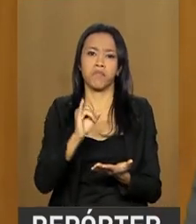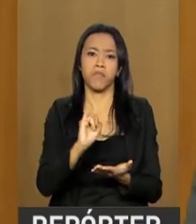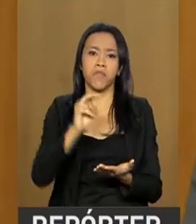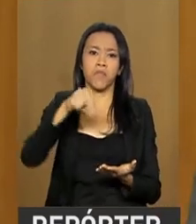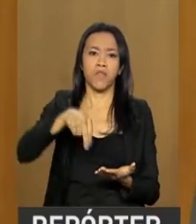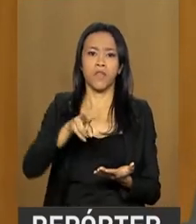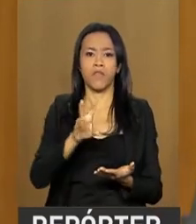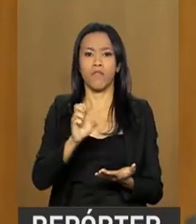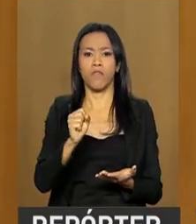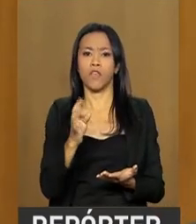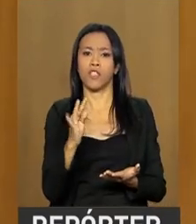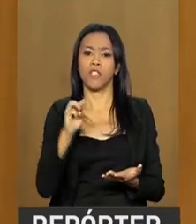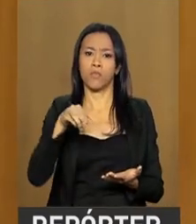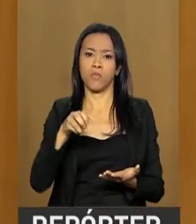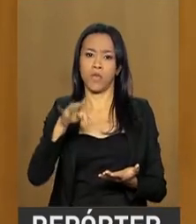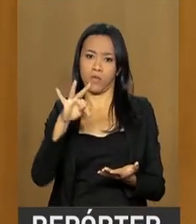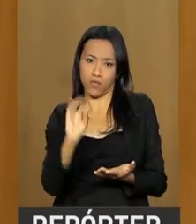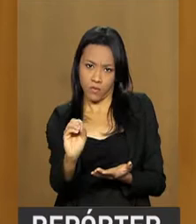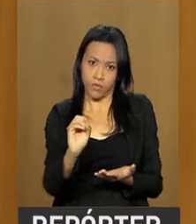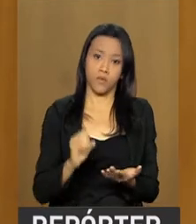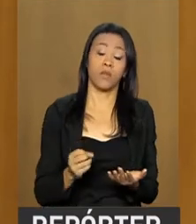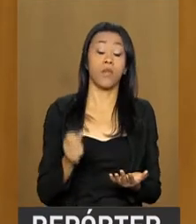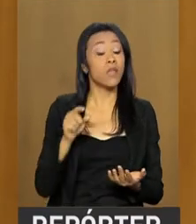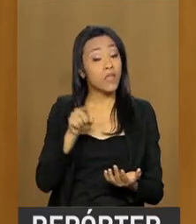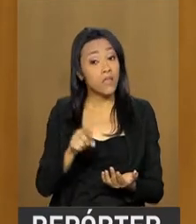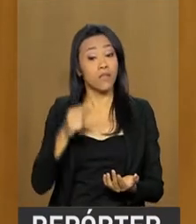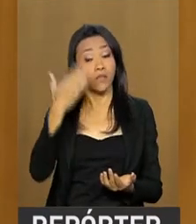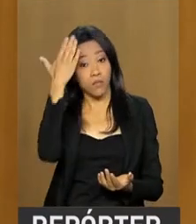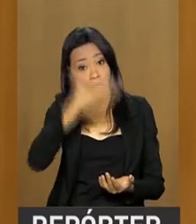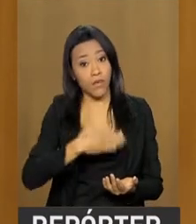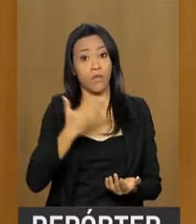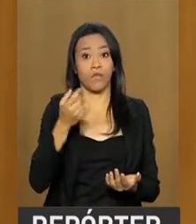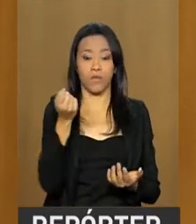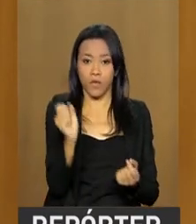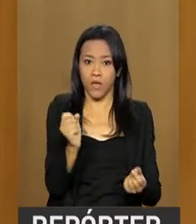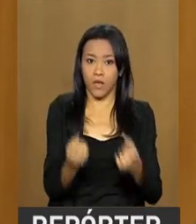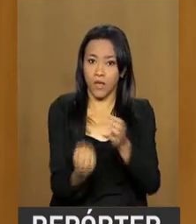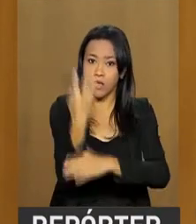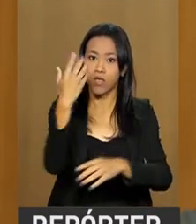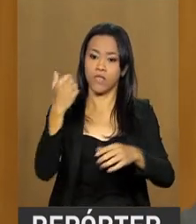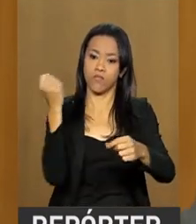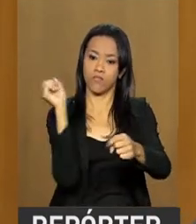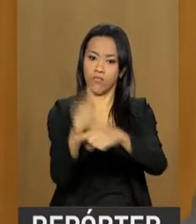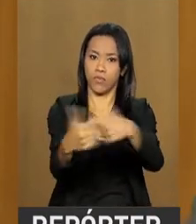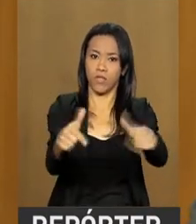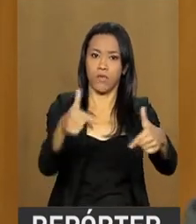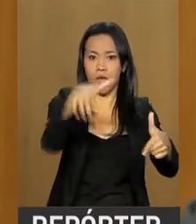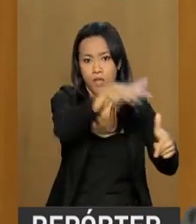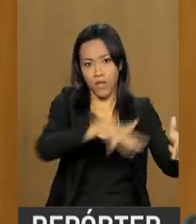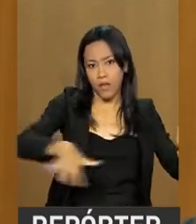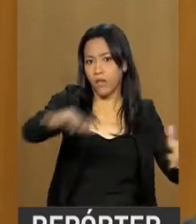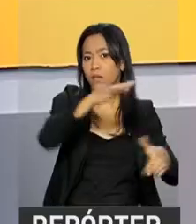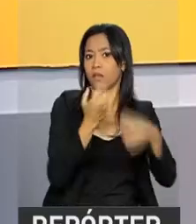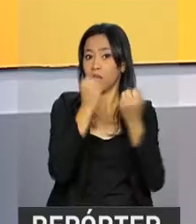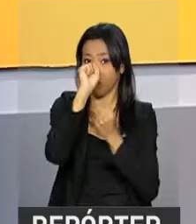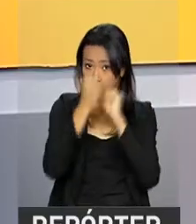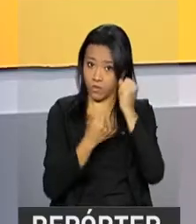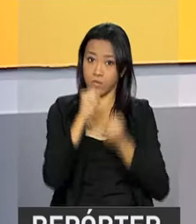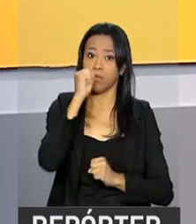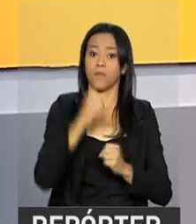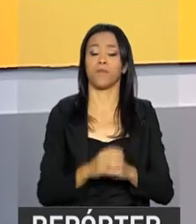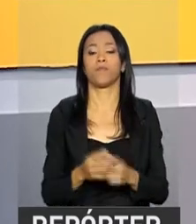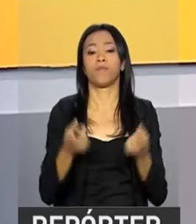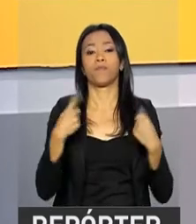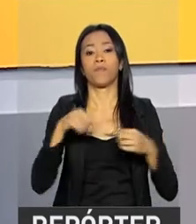E o reflexo nos traz aí no crescimento do emprego, principalmente na indústria da transformação.